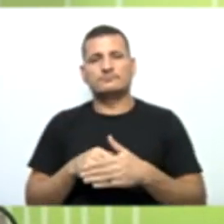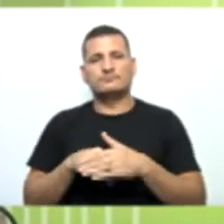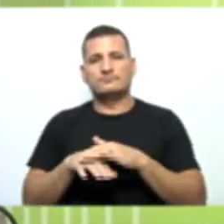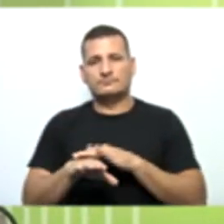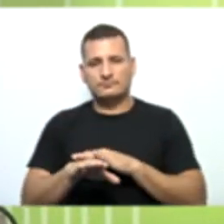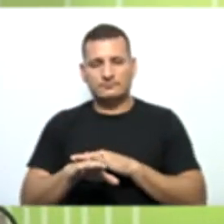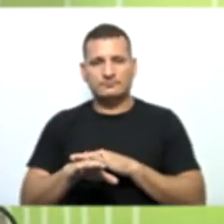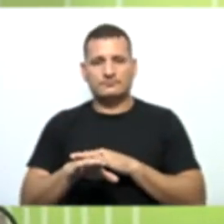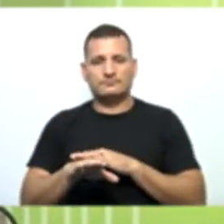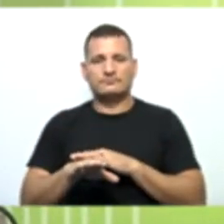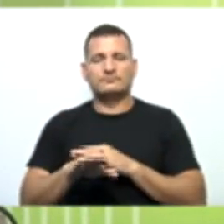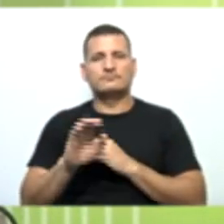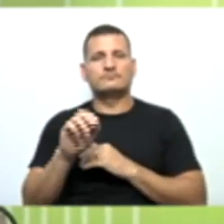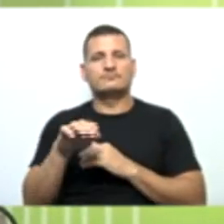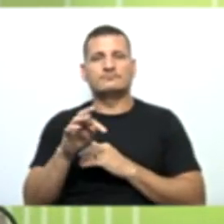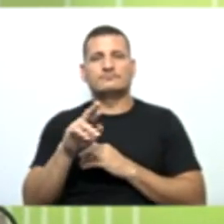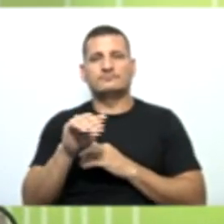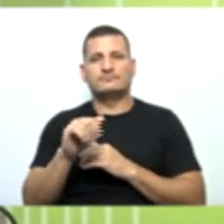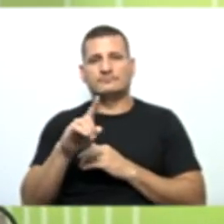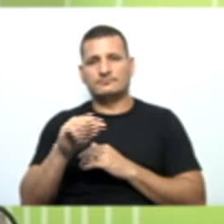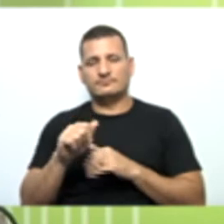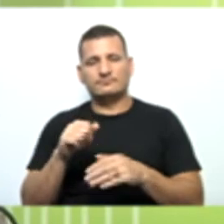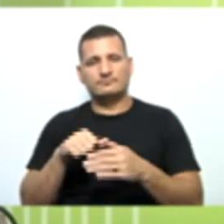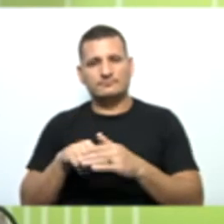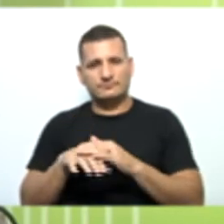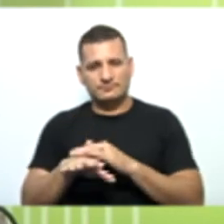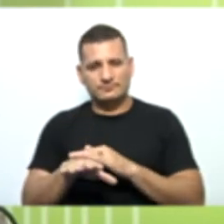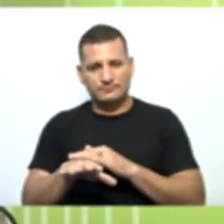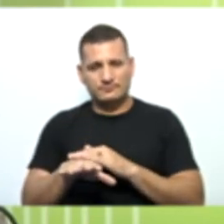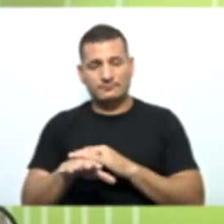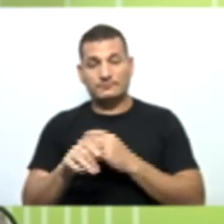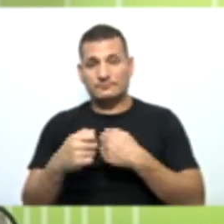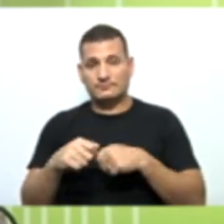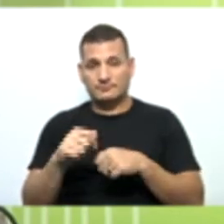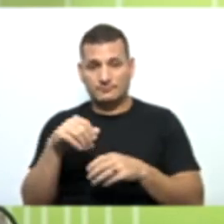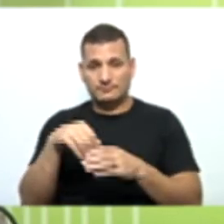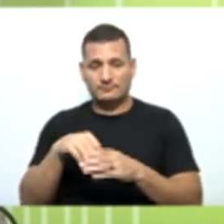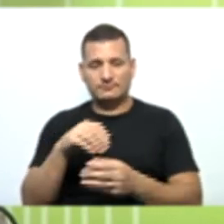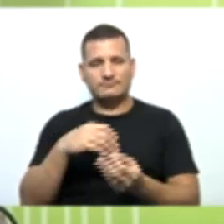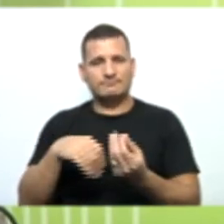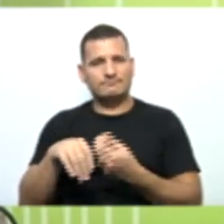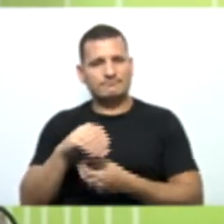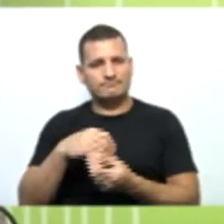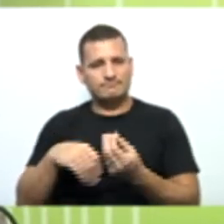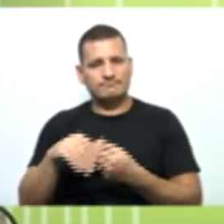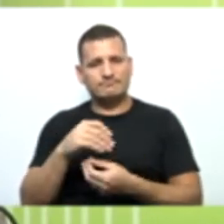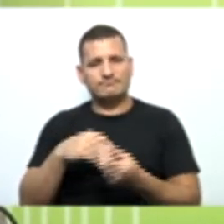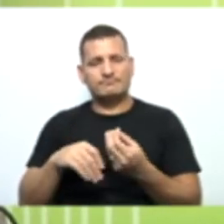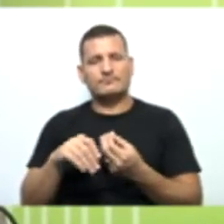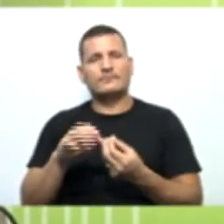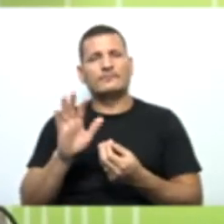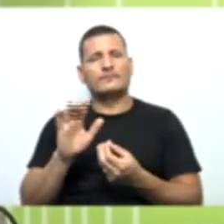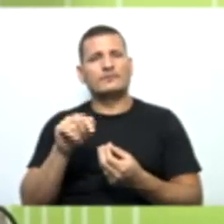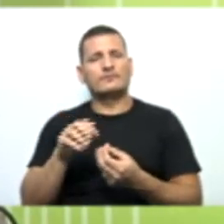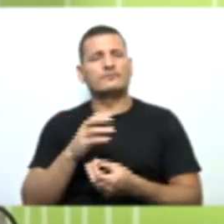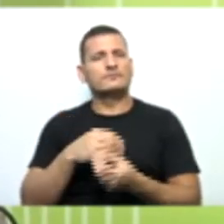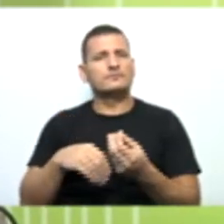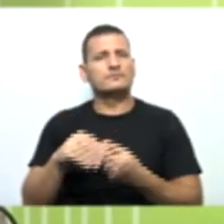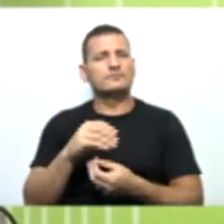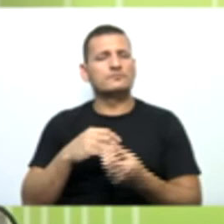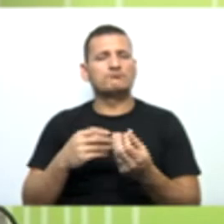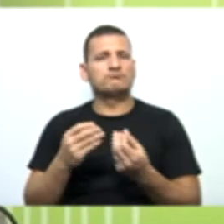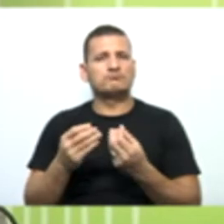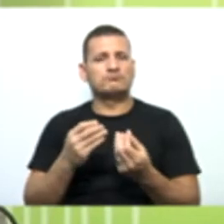entrada, né? Que entradas são essas? Vai ter que ter um processamento, né? O processamento vai acontecer em que